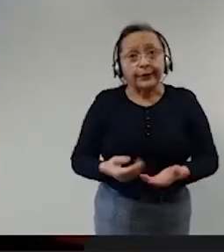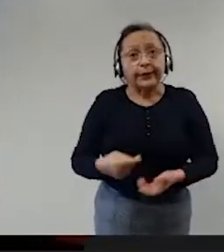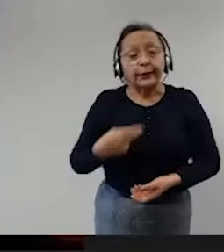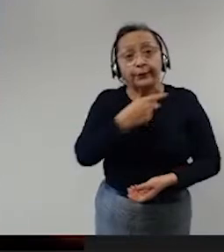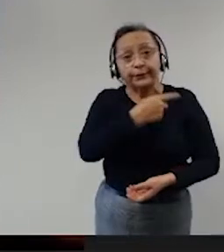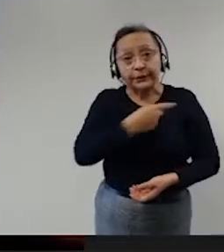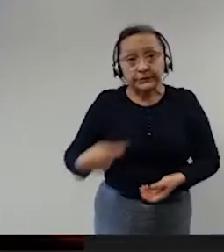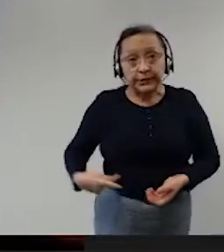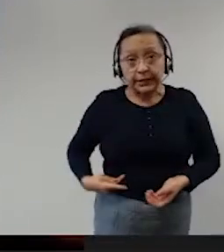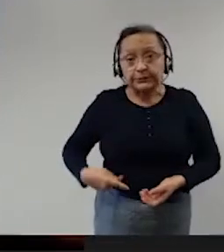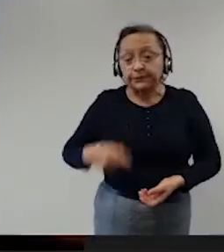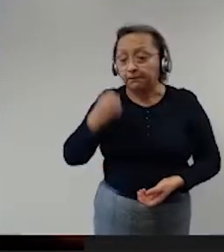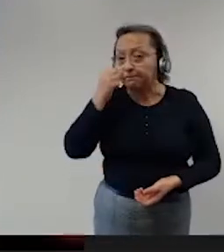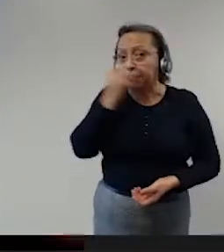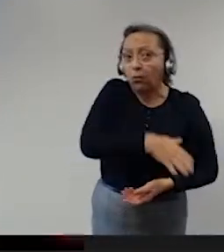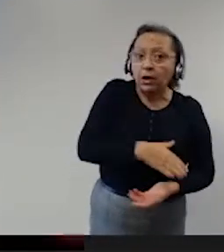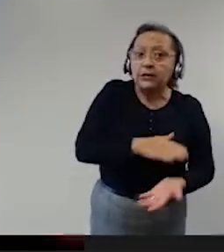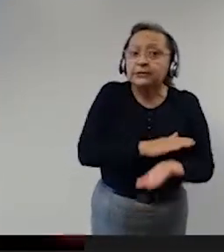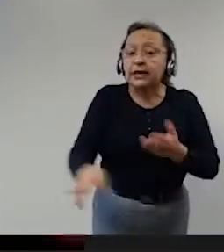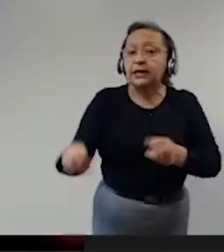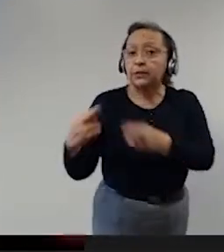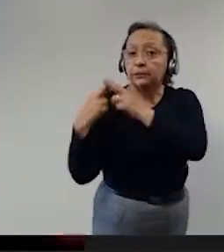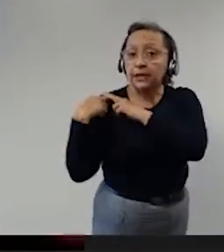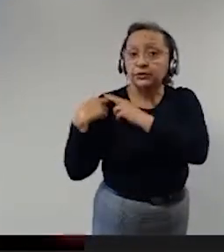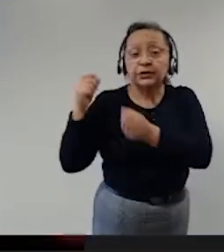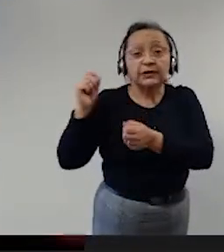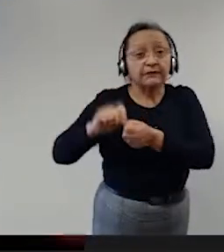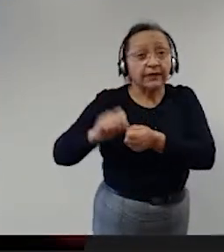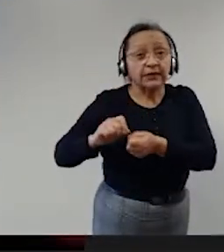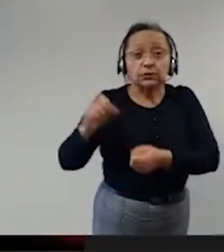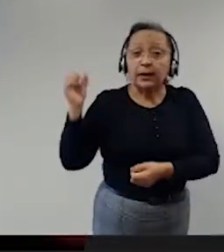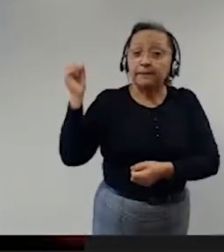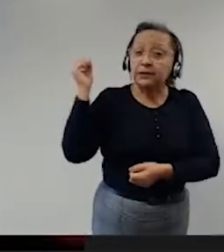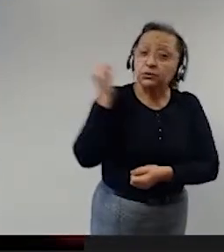sem responsabilidade, e que faz um esgarçamento das